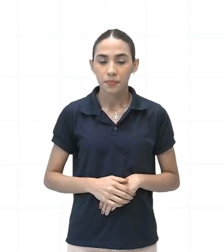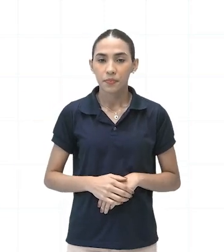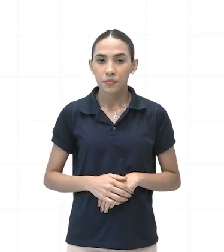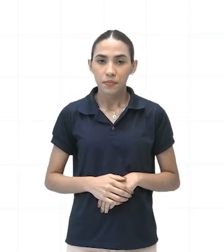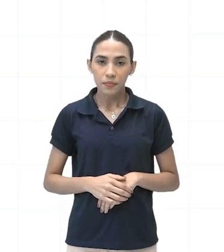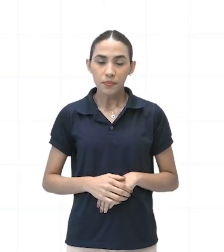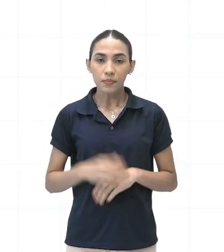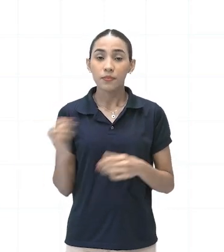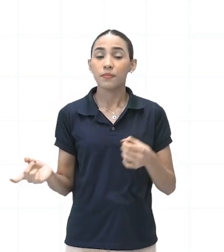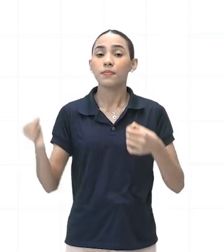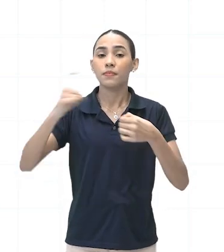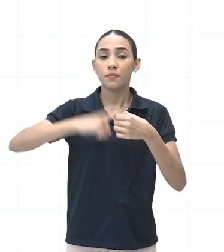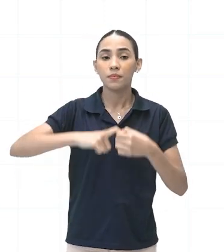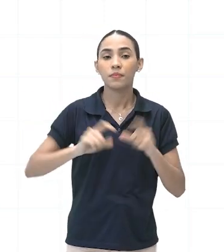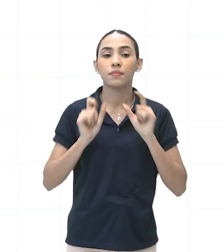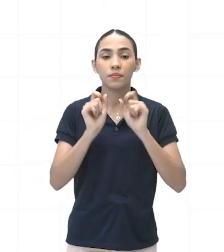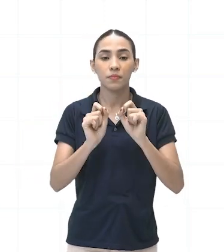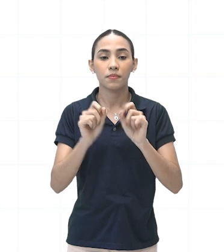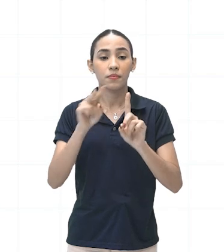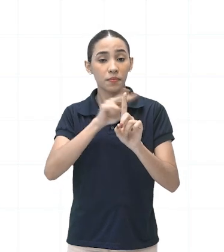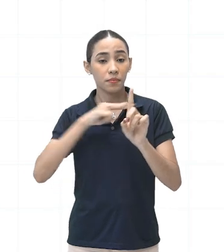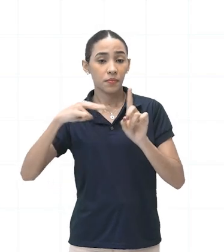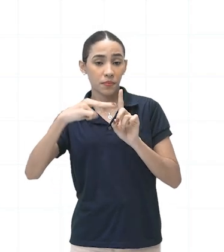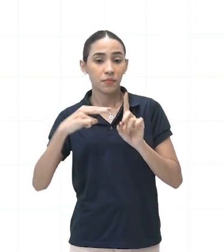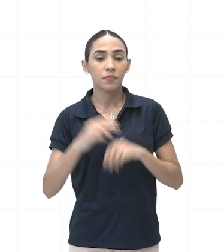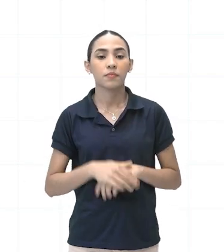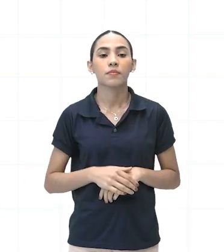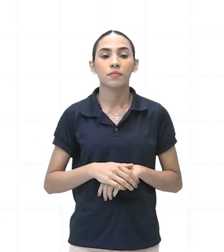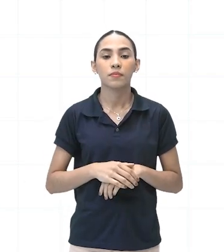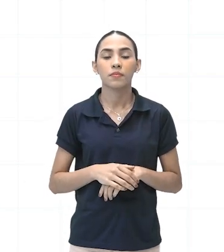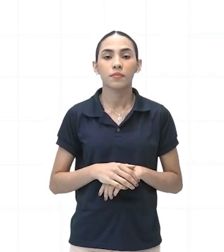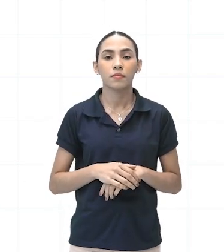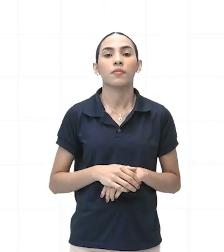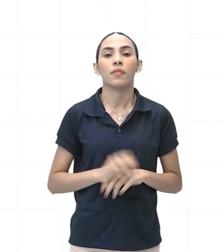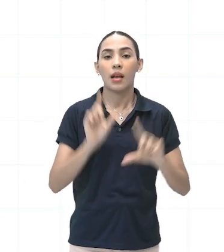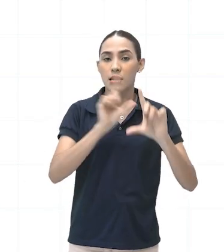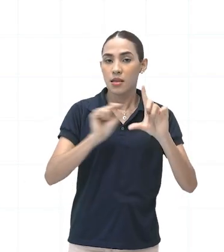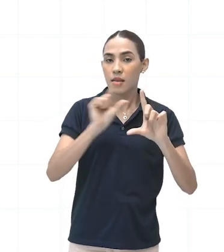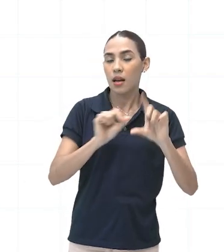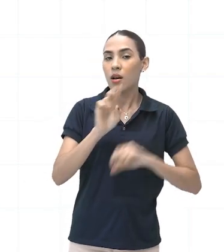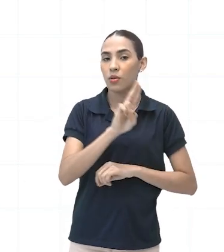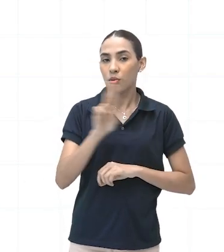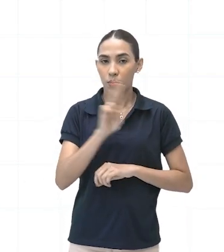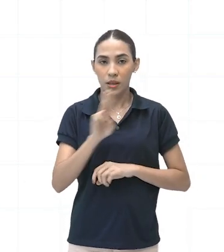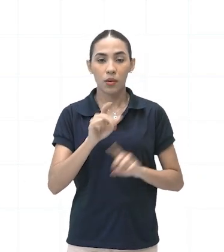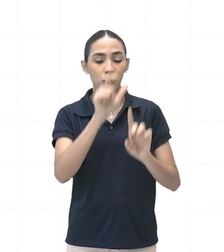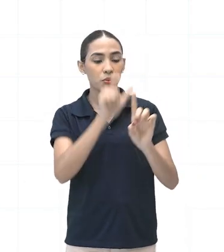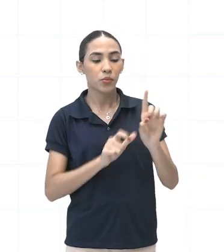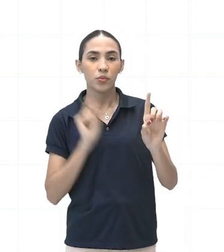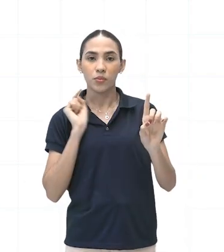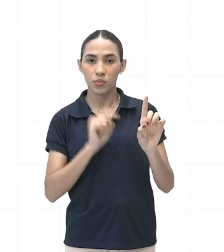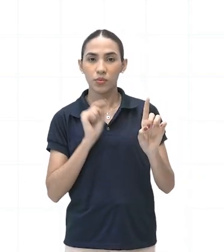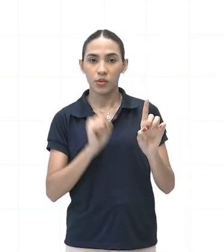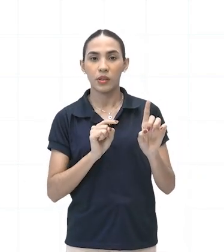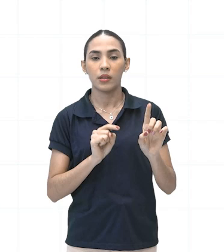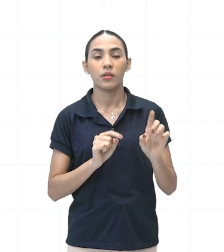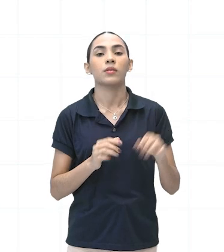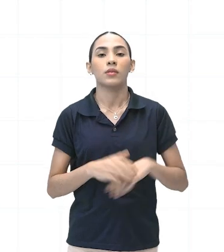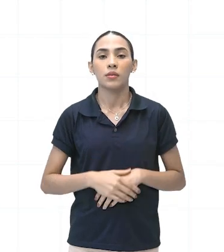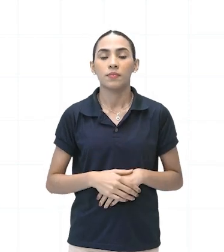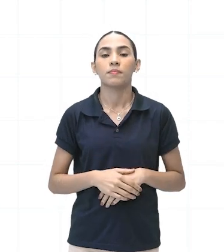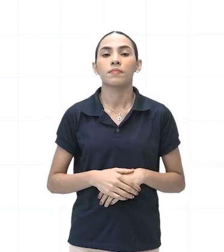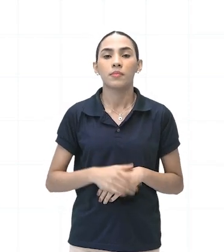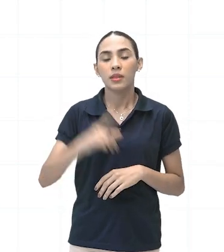Agora, vamos voltar o nosso olhar para o sintagma nominal, para o sujeito, exatamente os enunciados